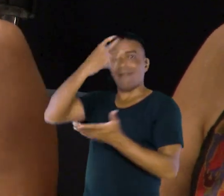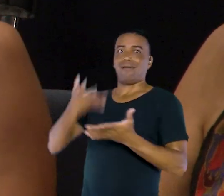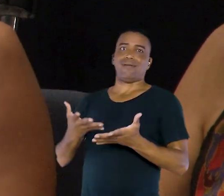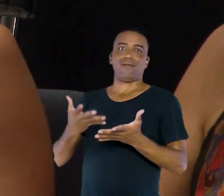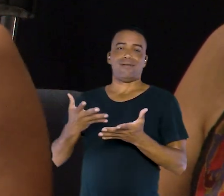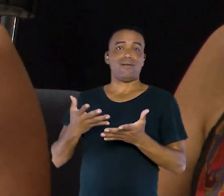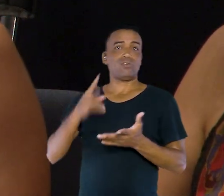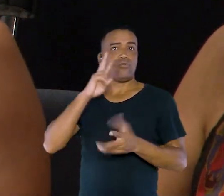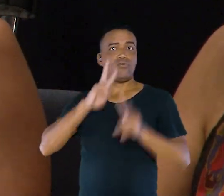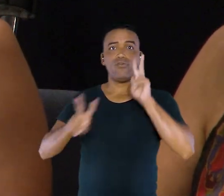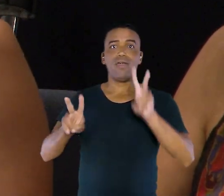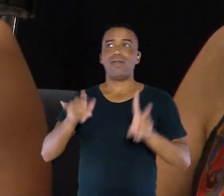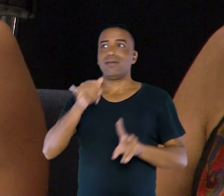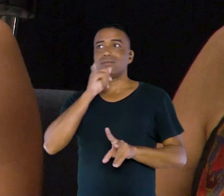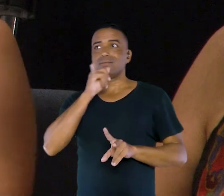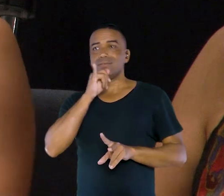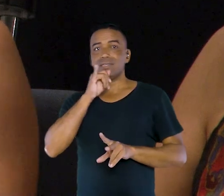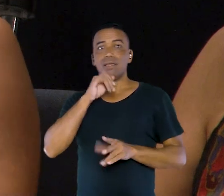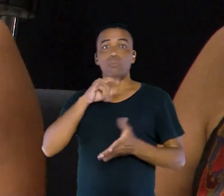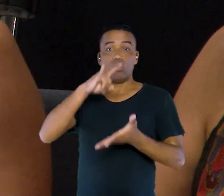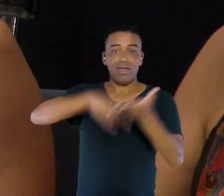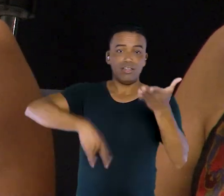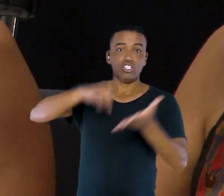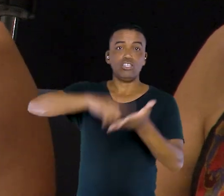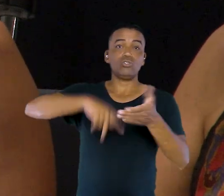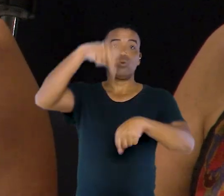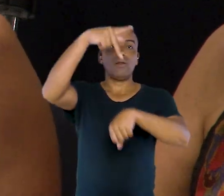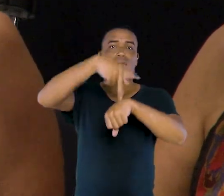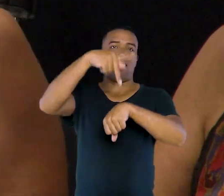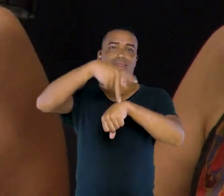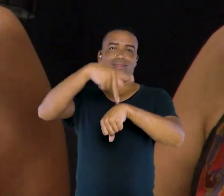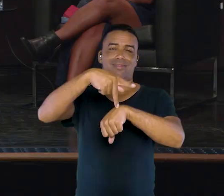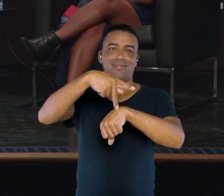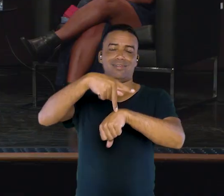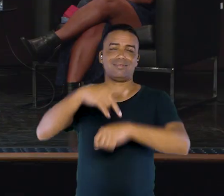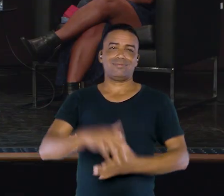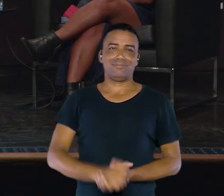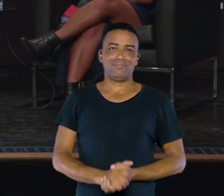gente vê, por exemplo, esses registros em pedra, né?